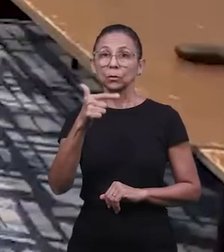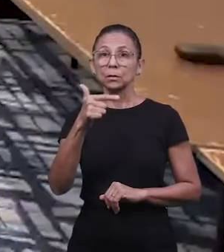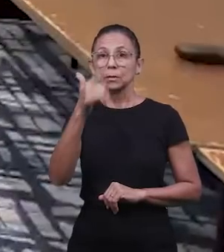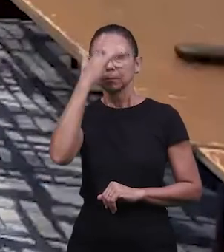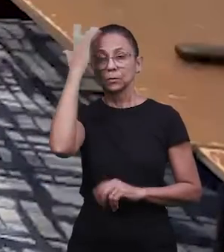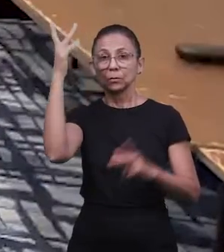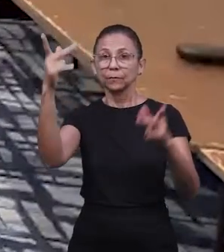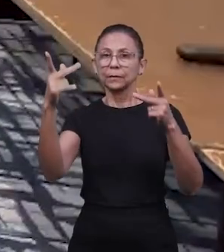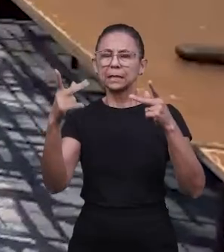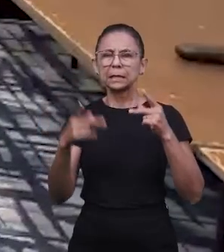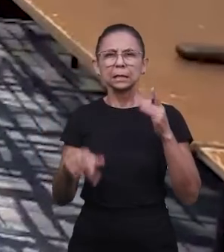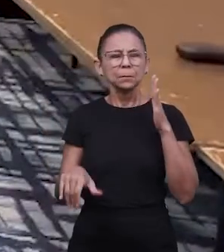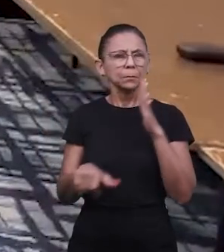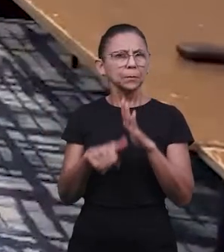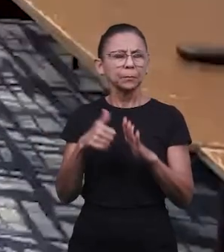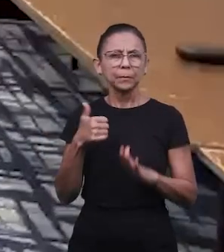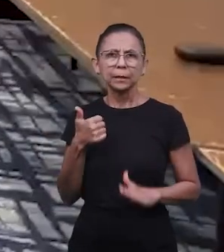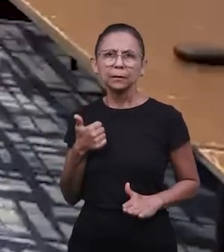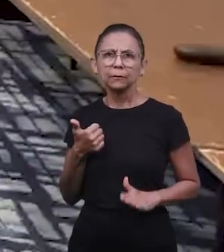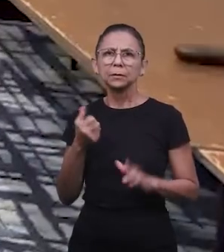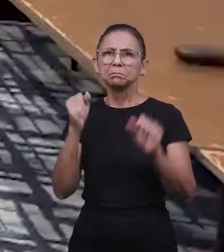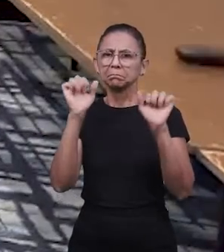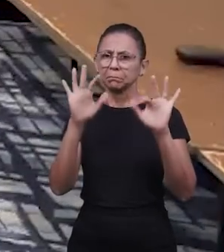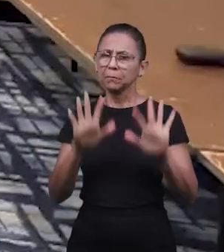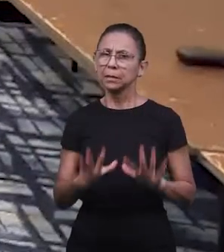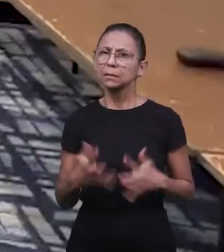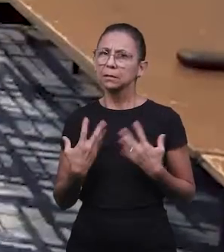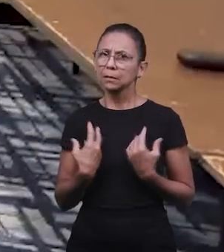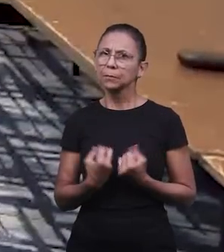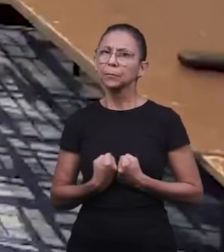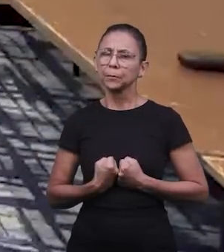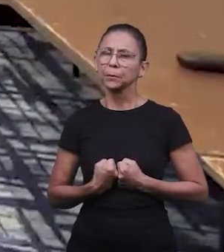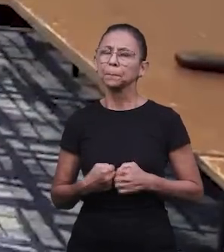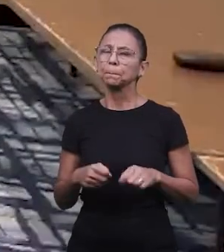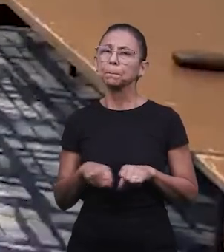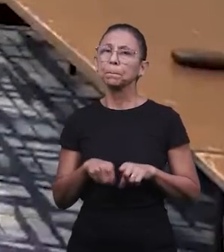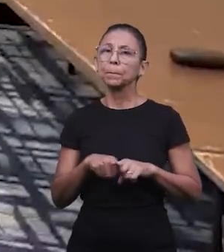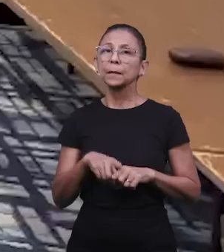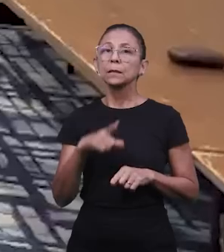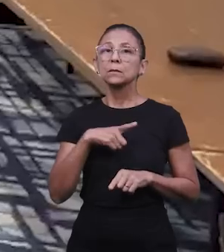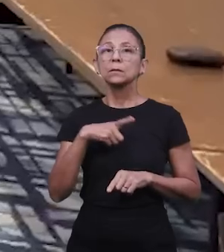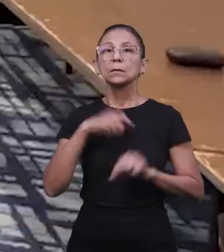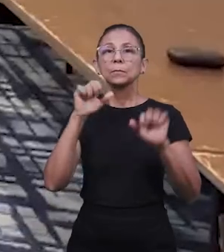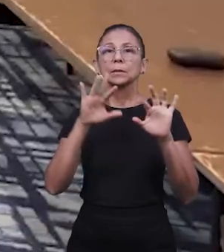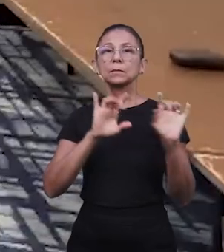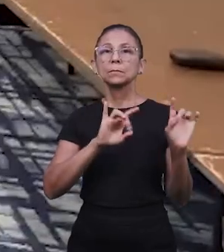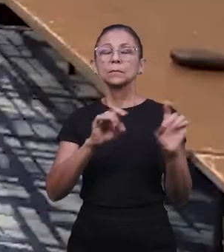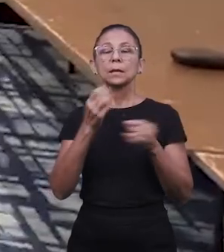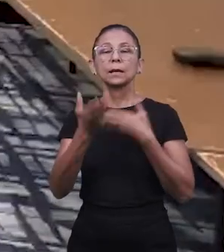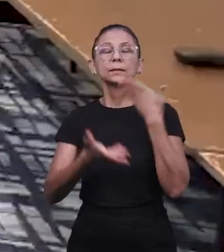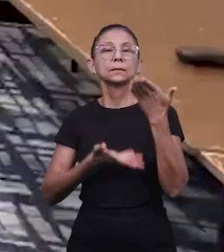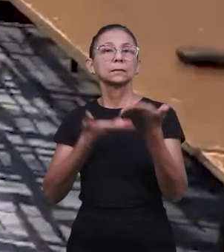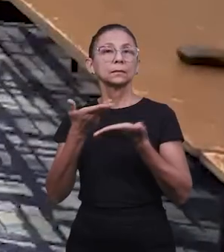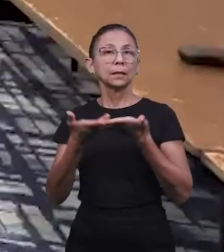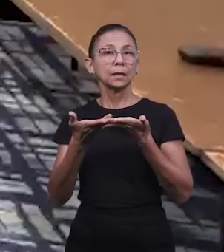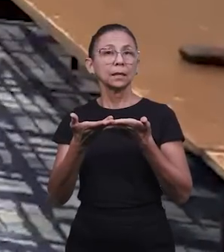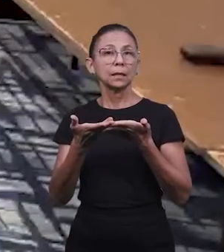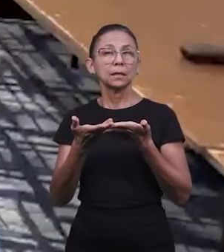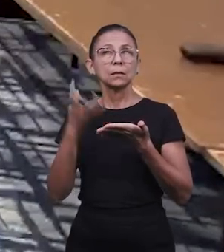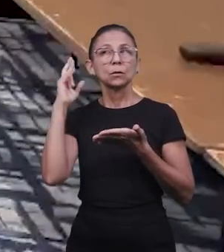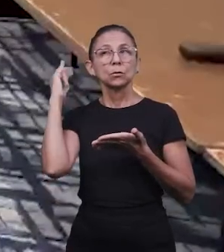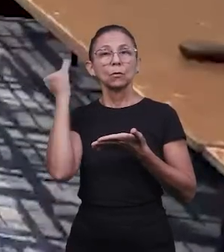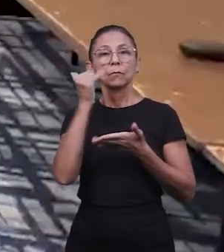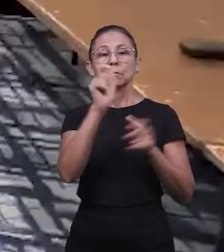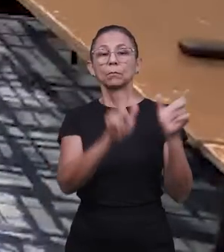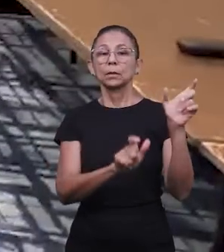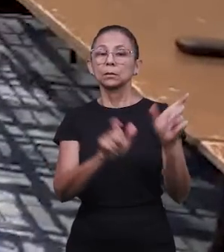pela primeira vez, ouviram a palavra e receberam uma grande bênção. O Senhor nos deu uma bênção especial na assistência, onde o